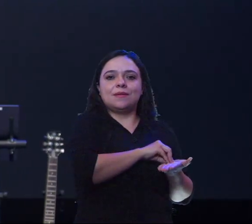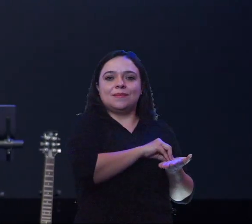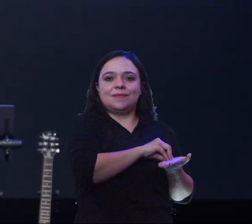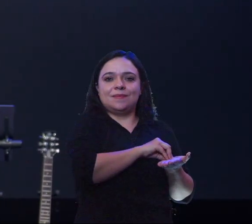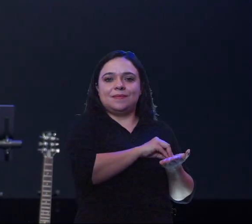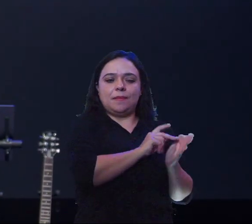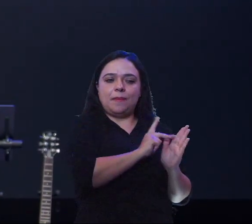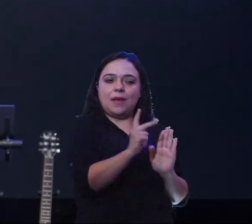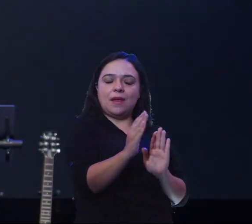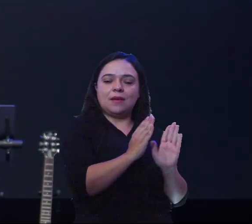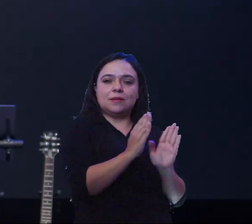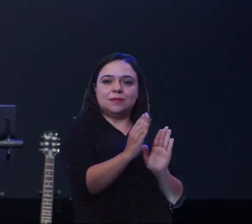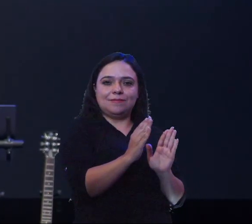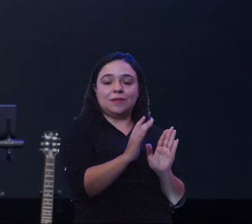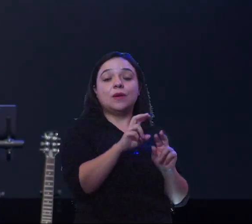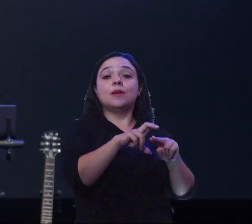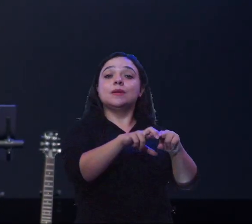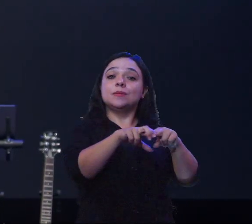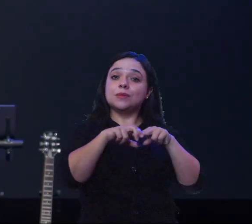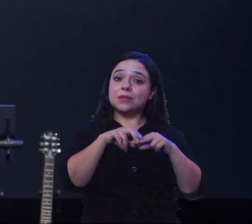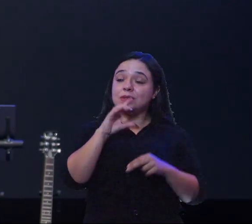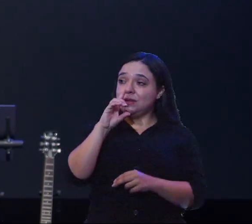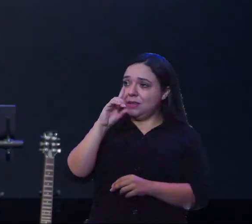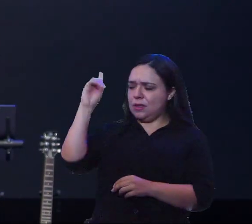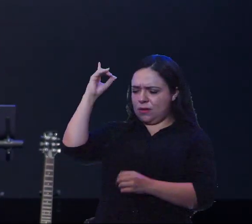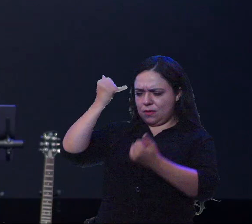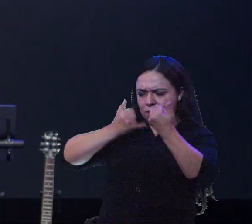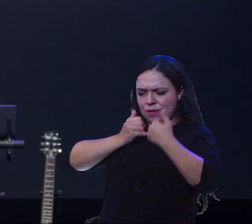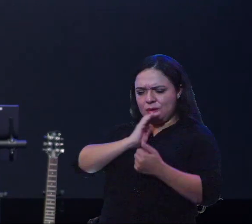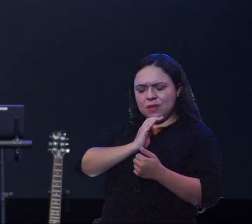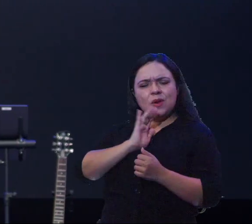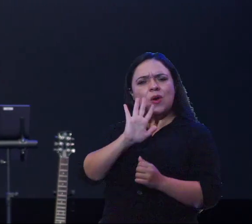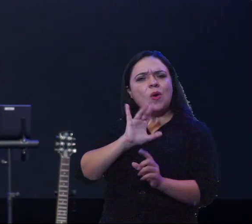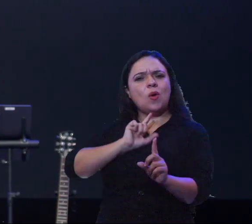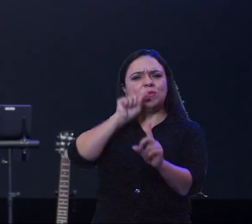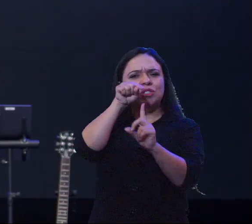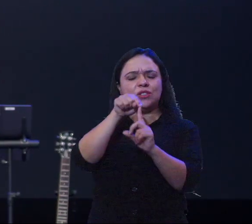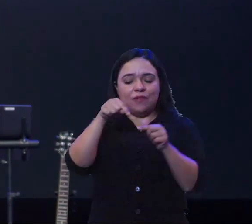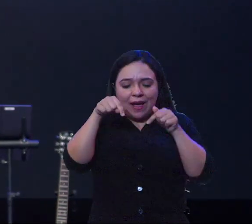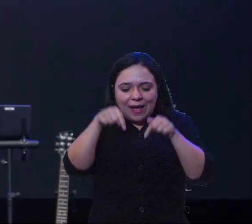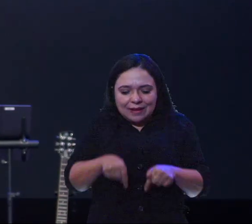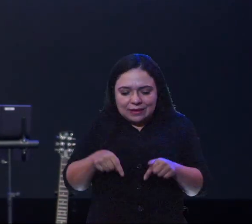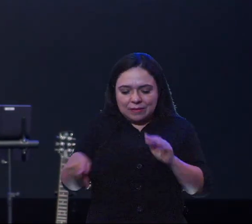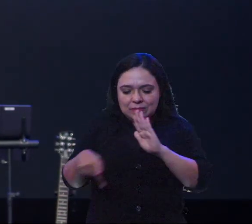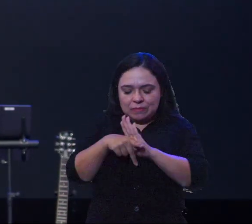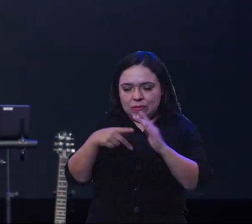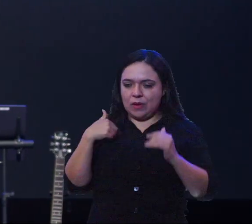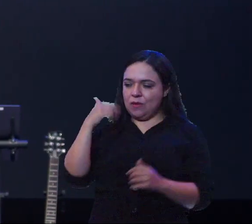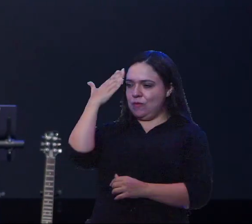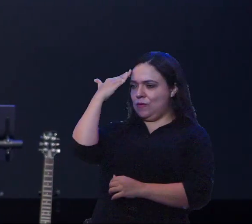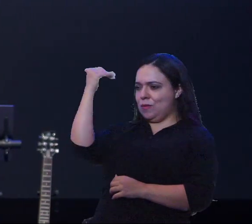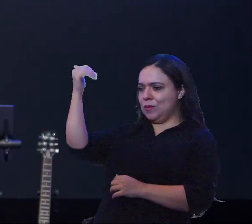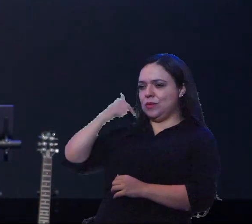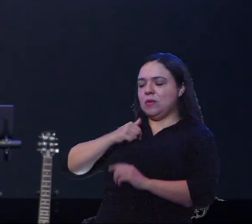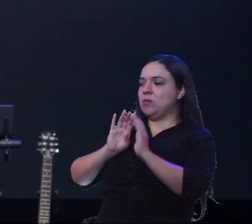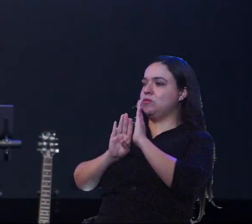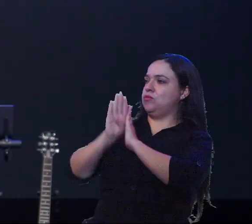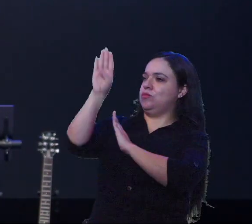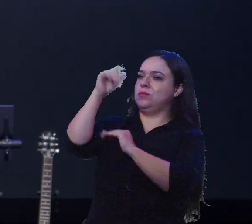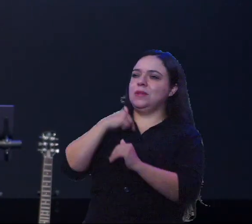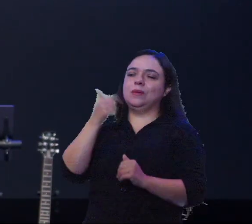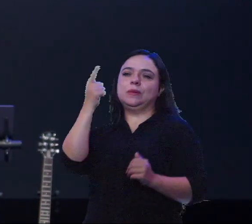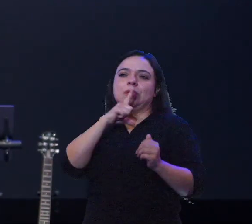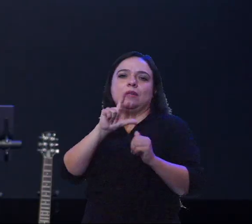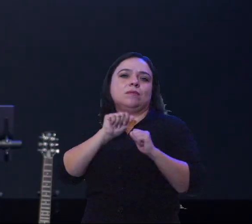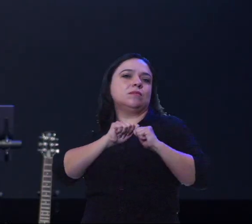época. Aquilo que Deus coloca no nosso coração não tem por objetivo nos promover, nos tornar famosos, conhecidos